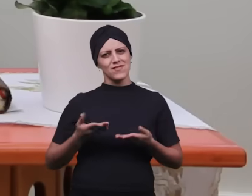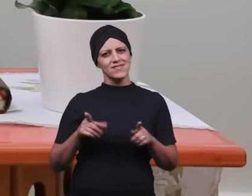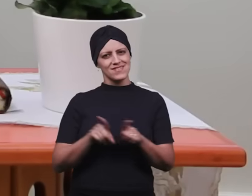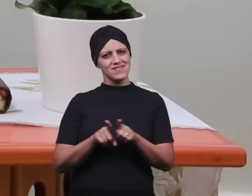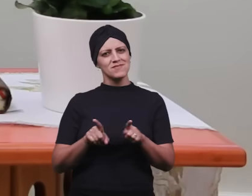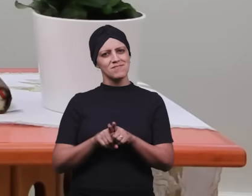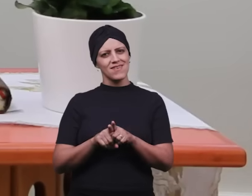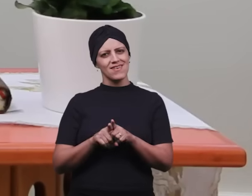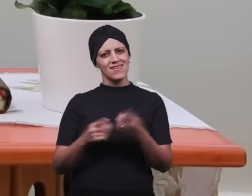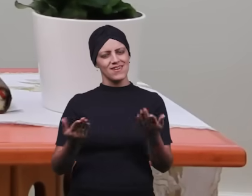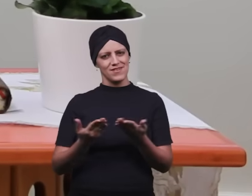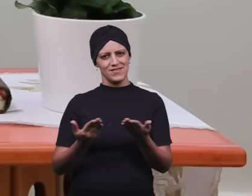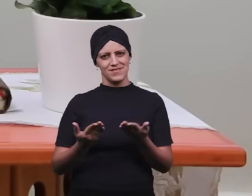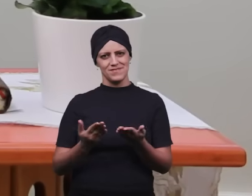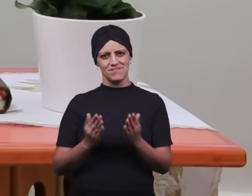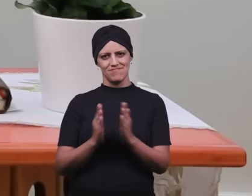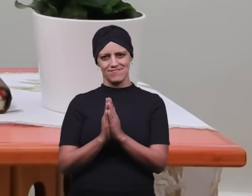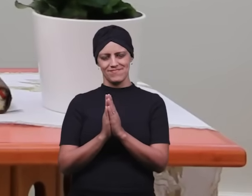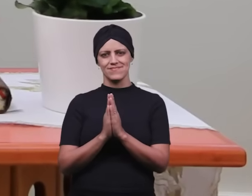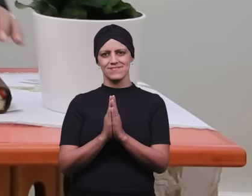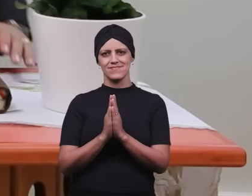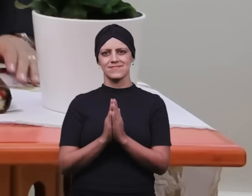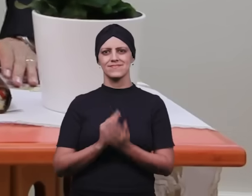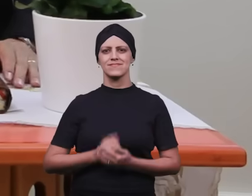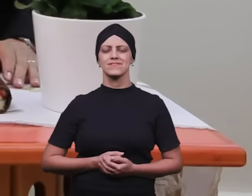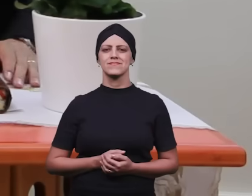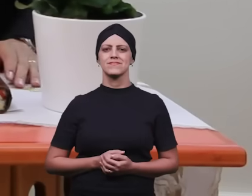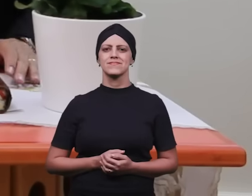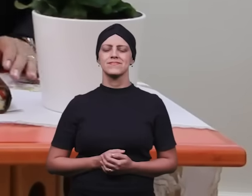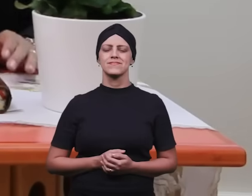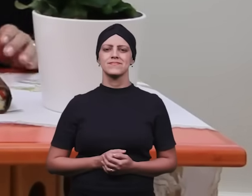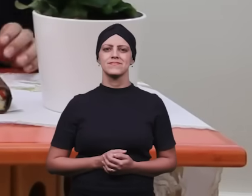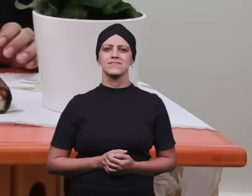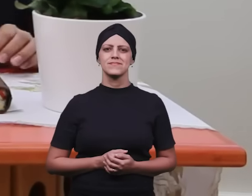convidamos a falar com Deus nesse momento.